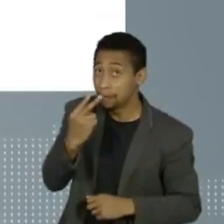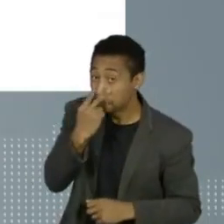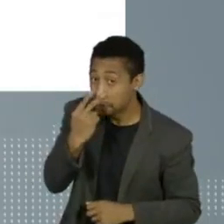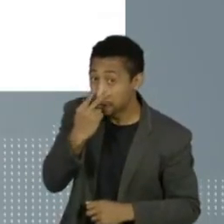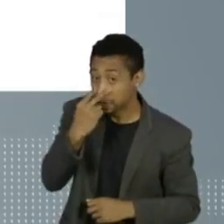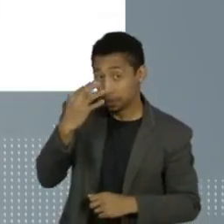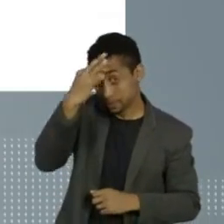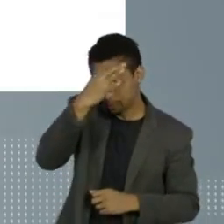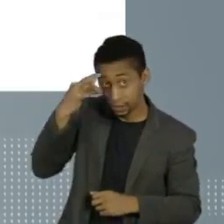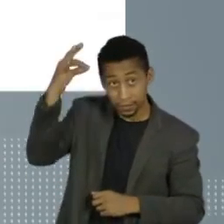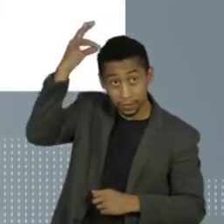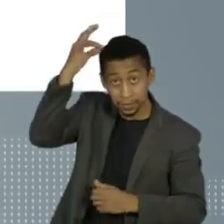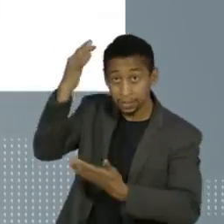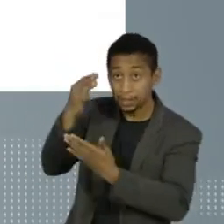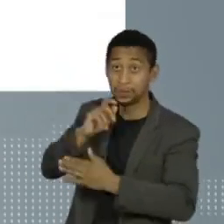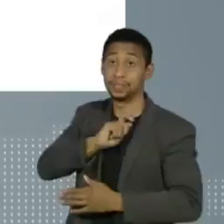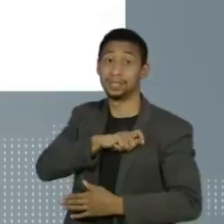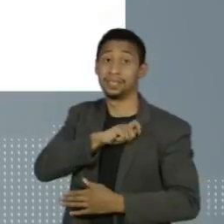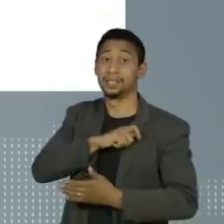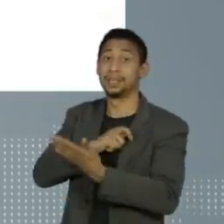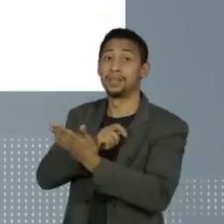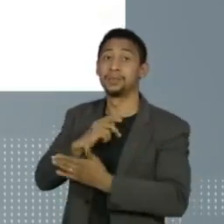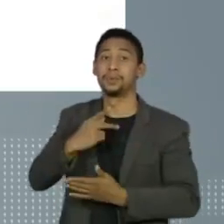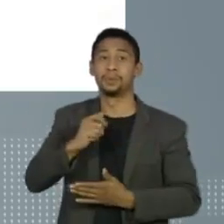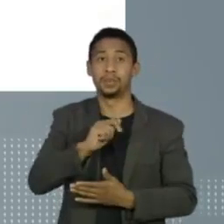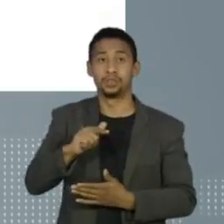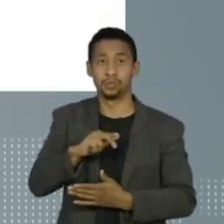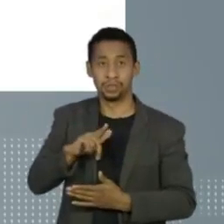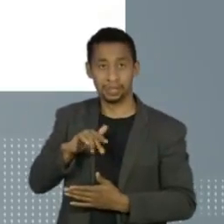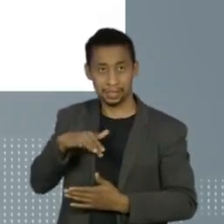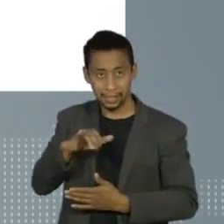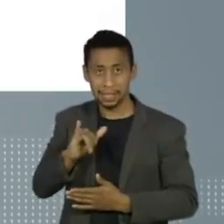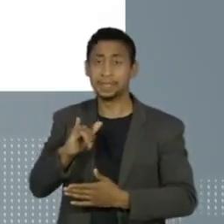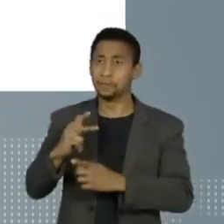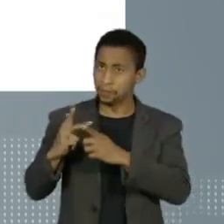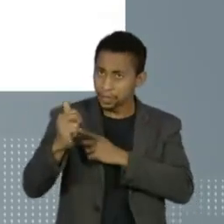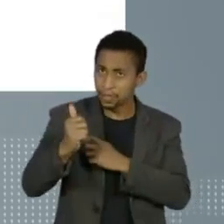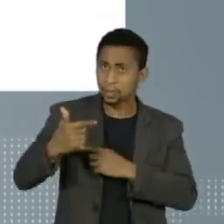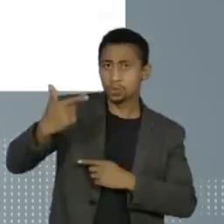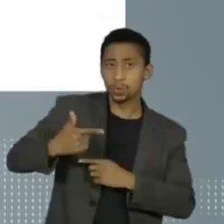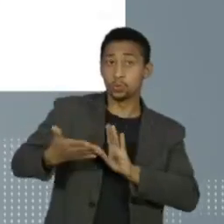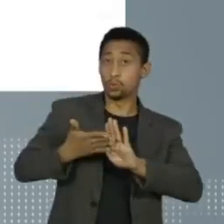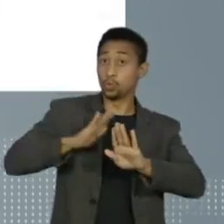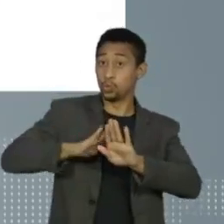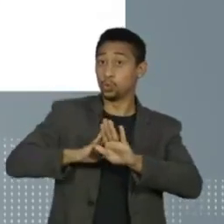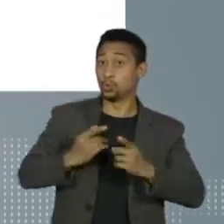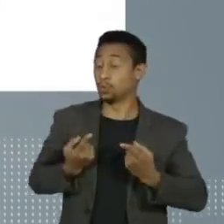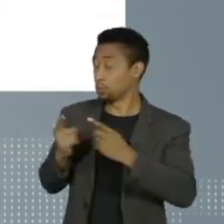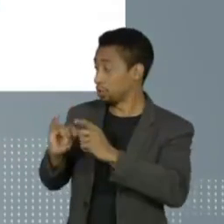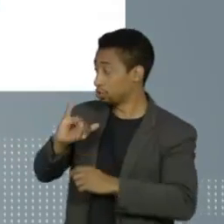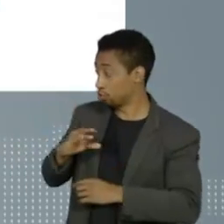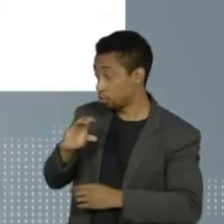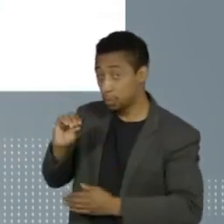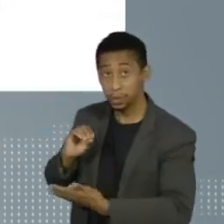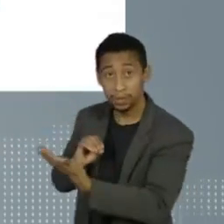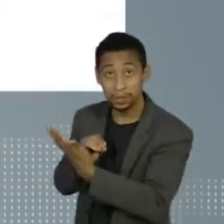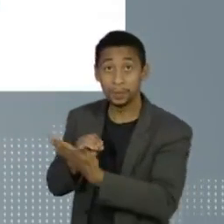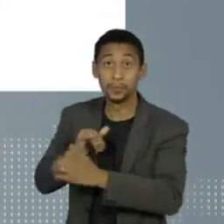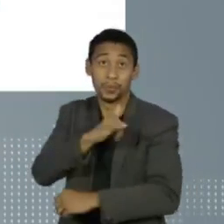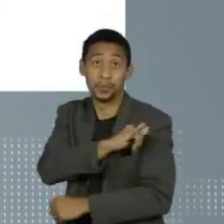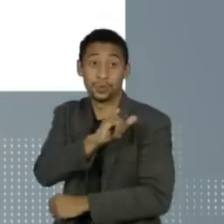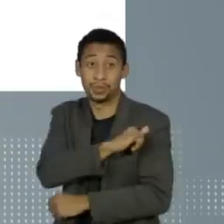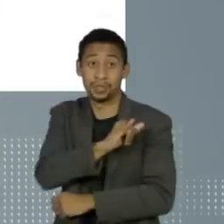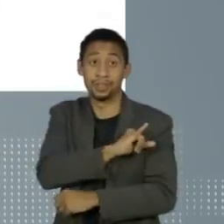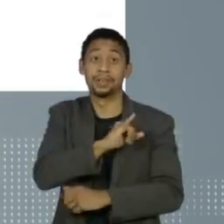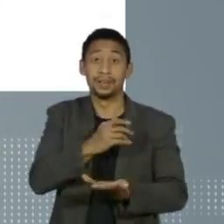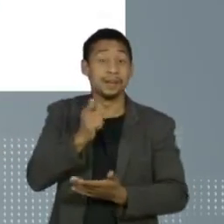Espírito Santo ficou com o delegado Pasolini do republicanos no segundo turno contra João cozar do PT no Rio de Janeiro Eduardo